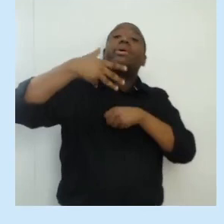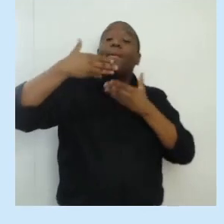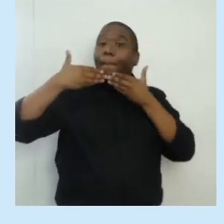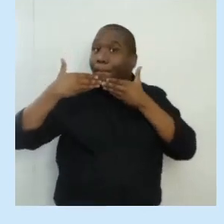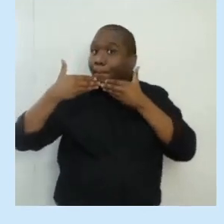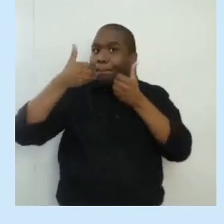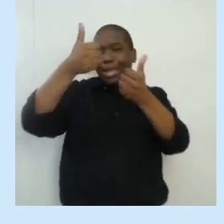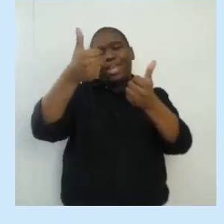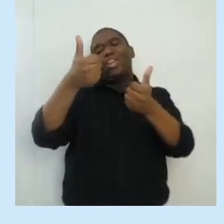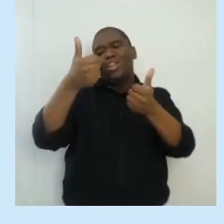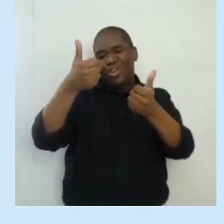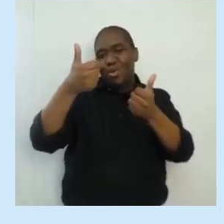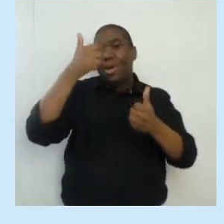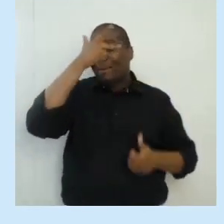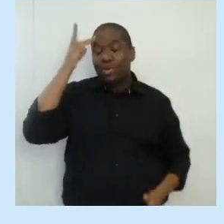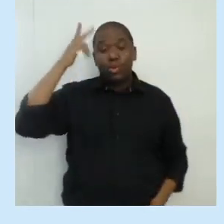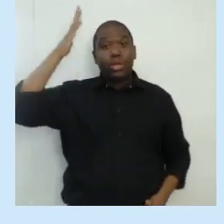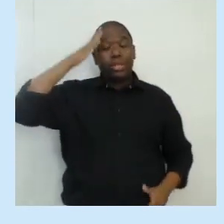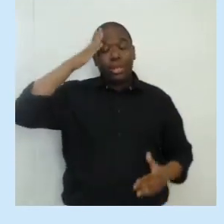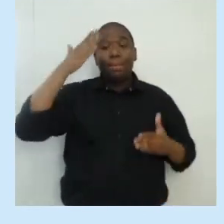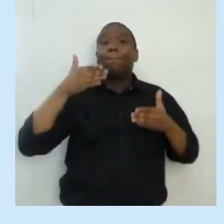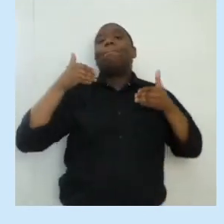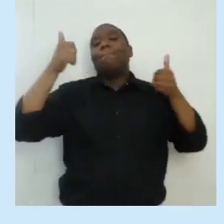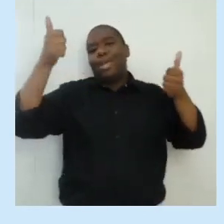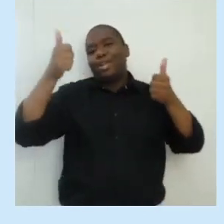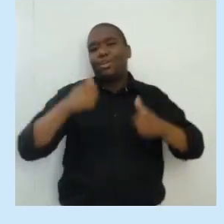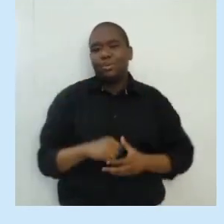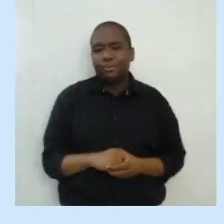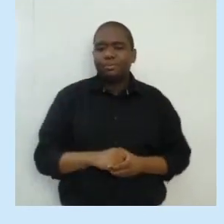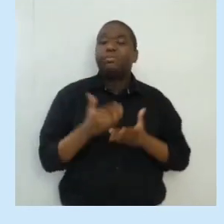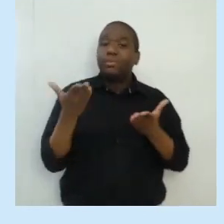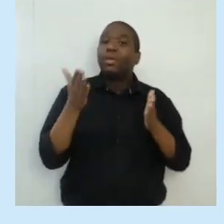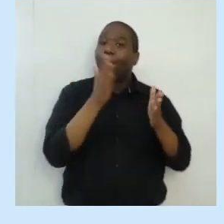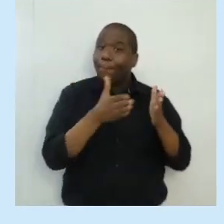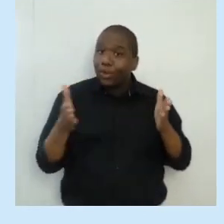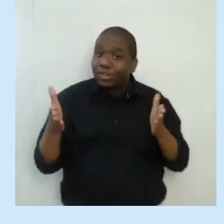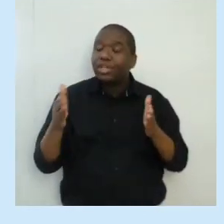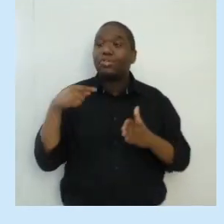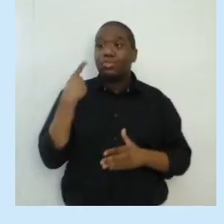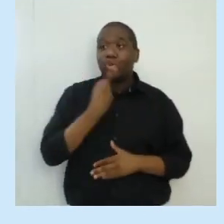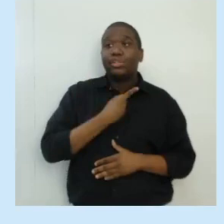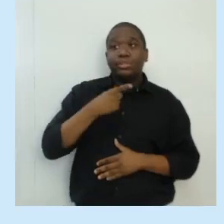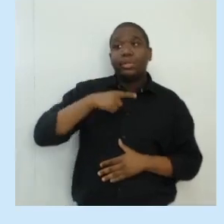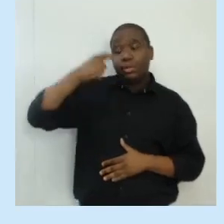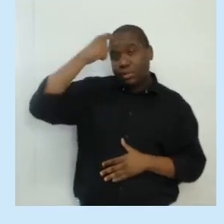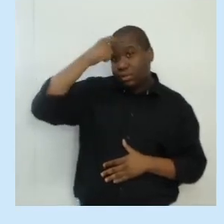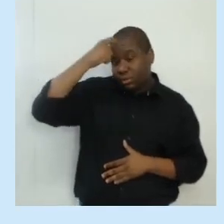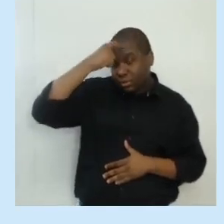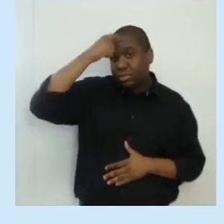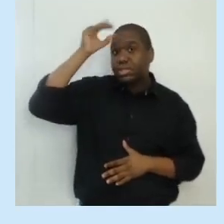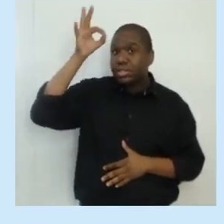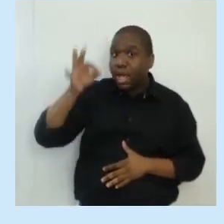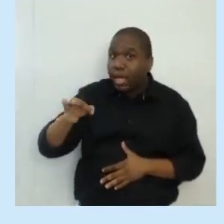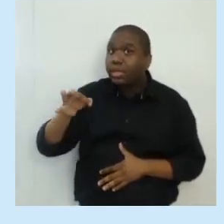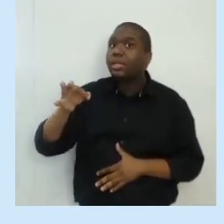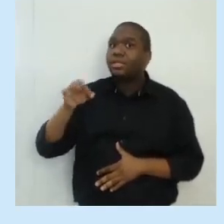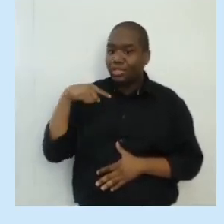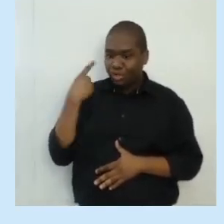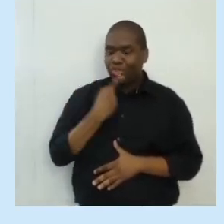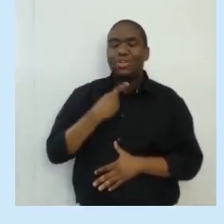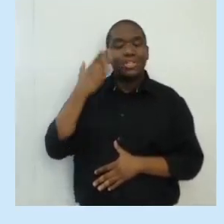melhor maneira e compreendida também. Nesse processo de consciência, de que somos conscientes